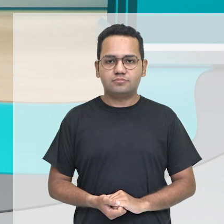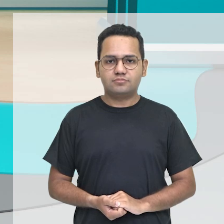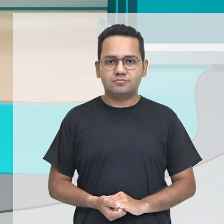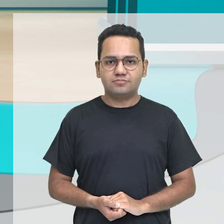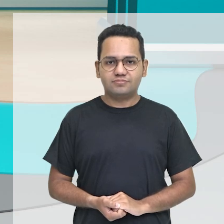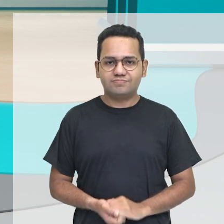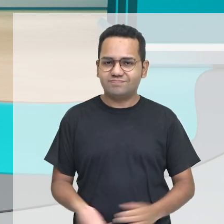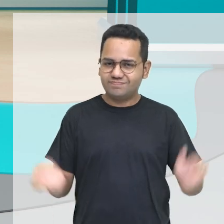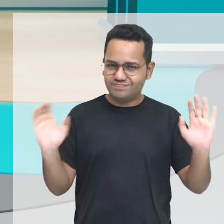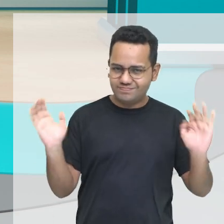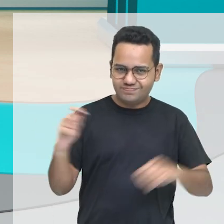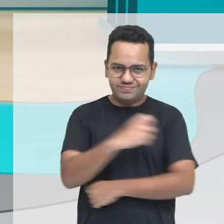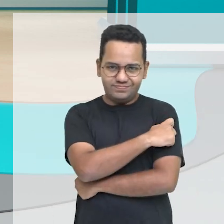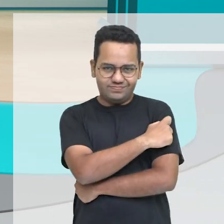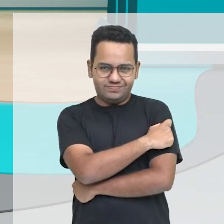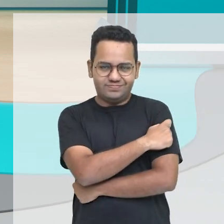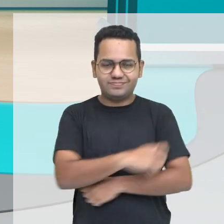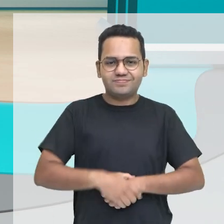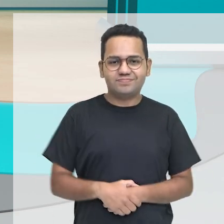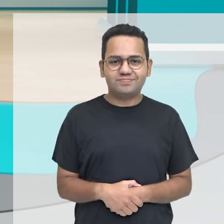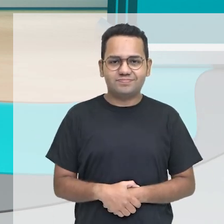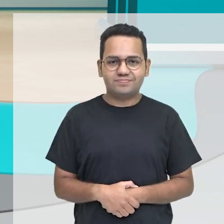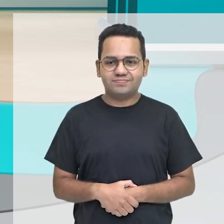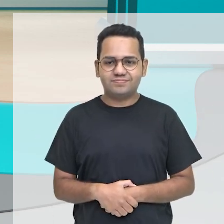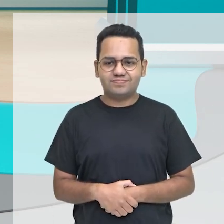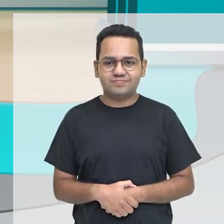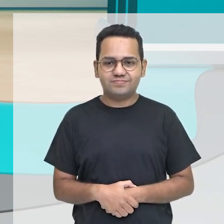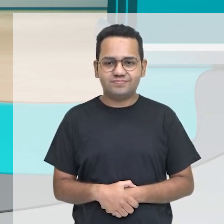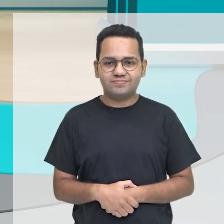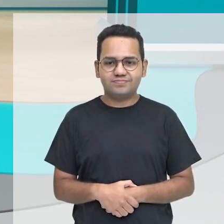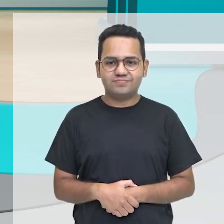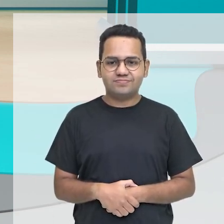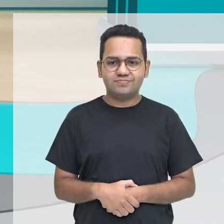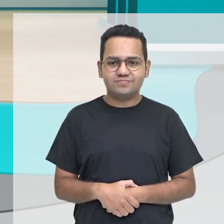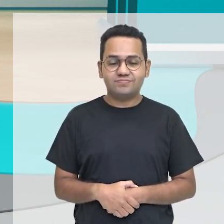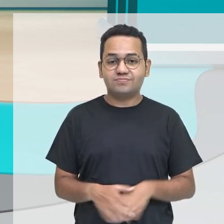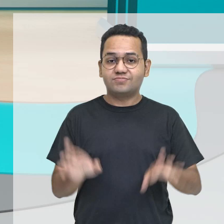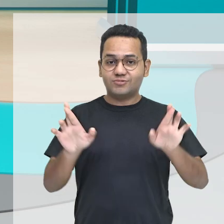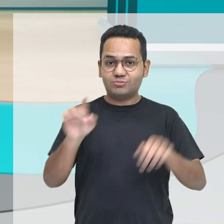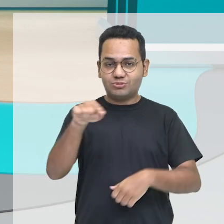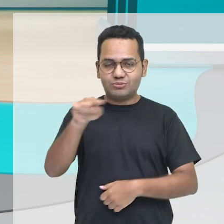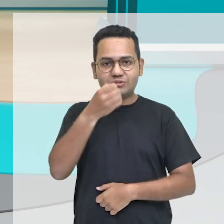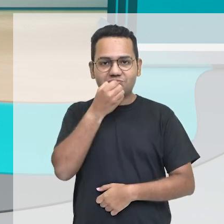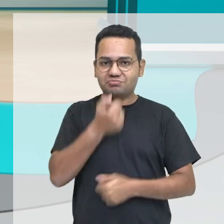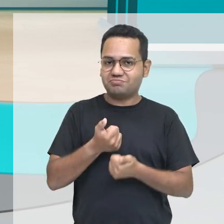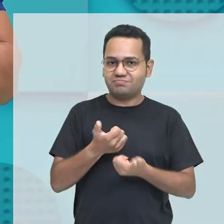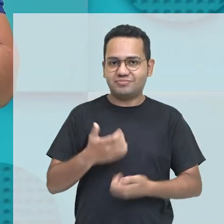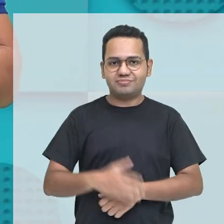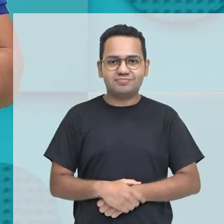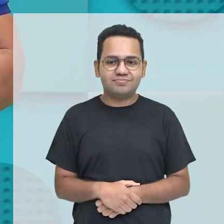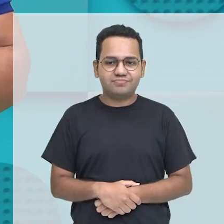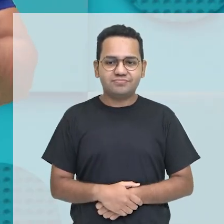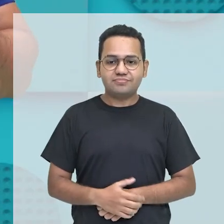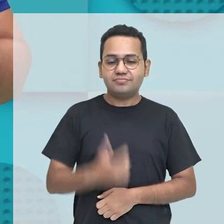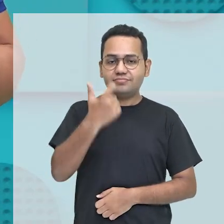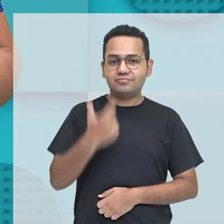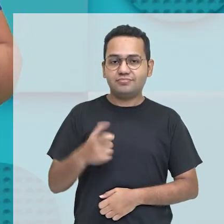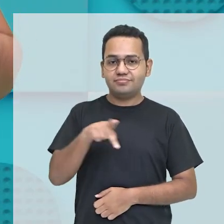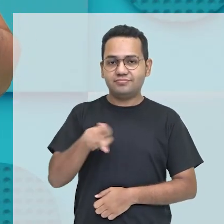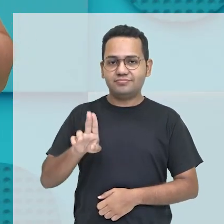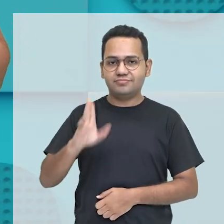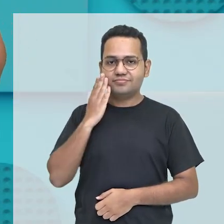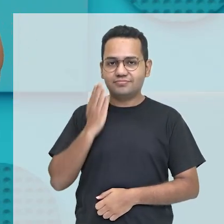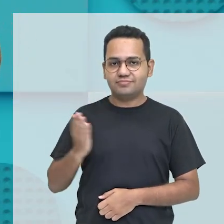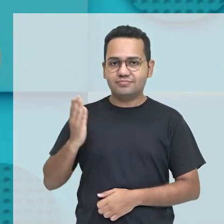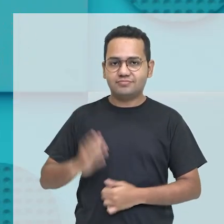Hello, hello! How are you doing today? Eu espero que todos vocês estejam muito bem. Eu sou o